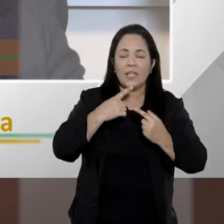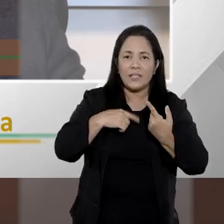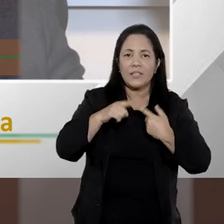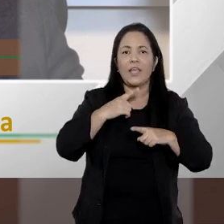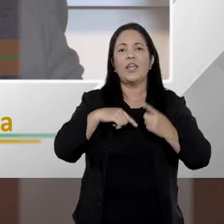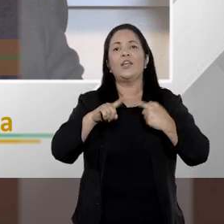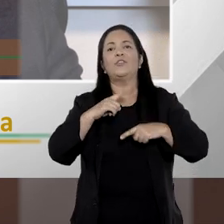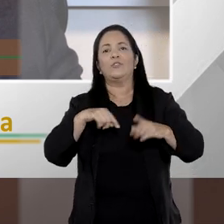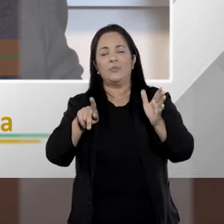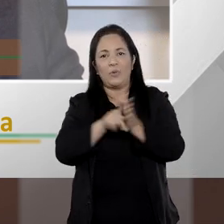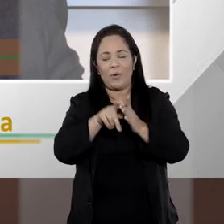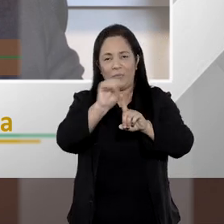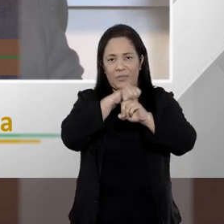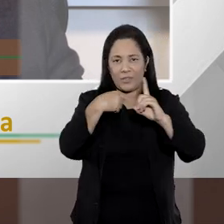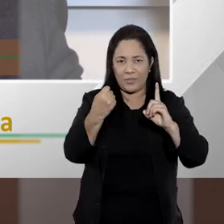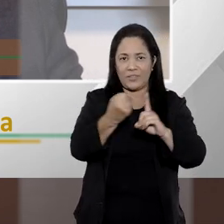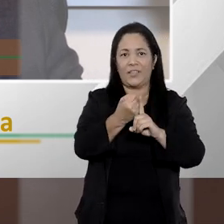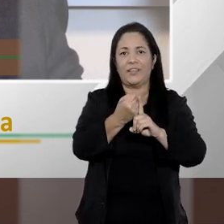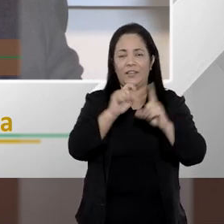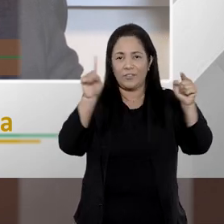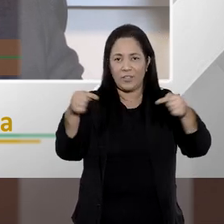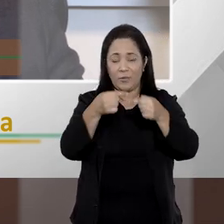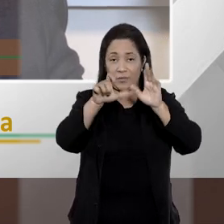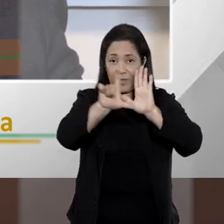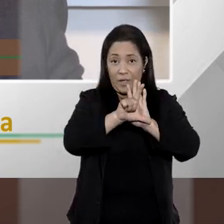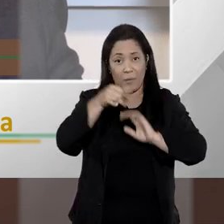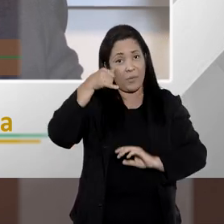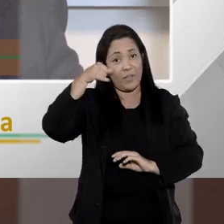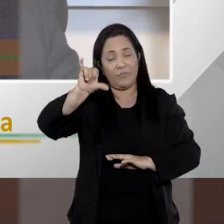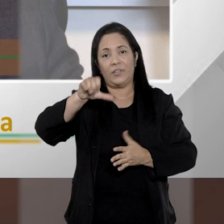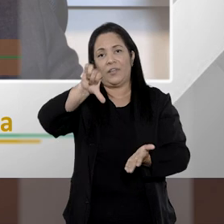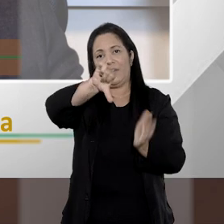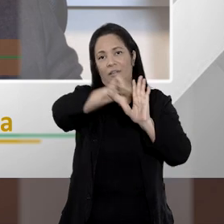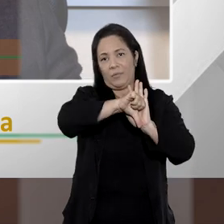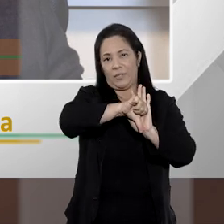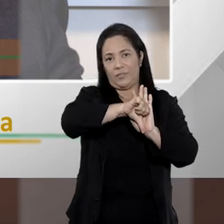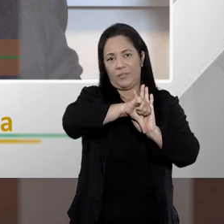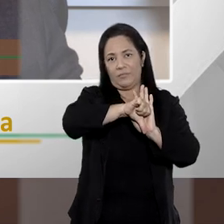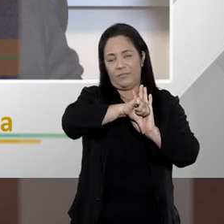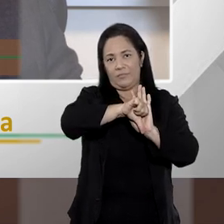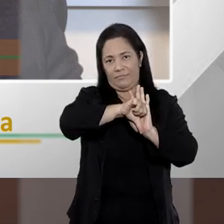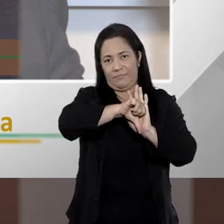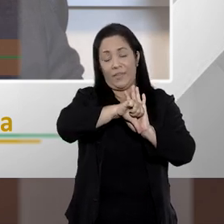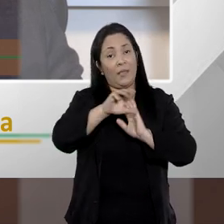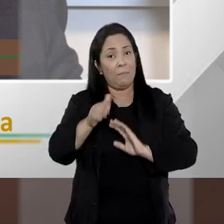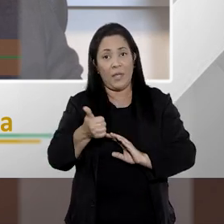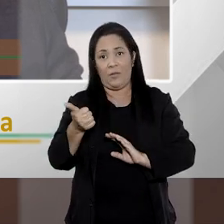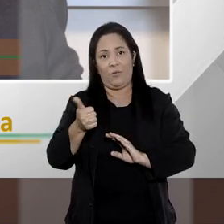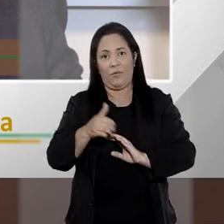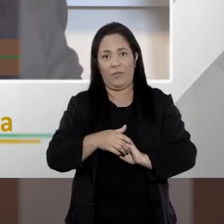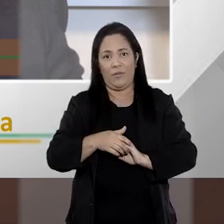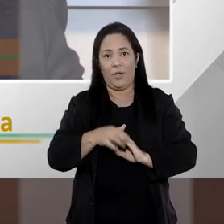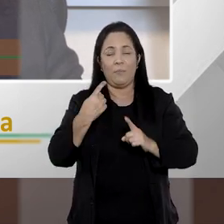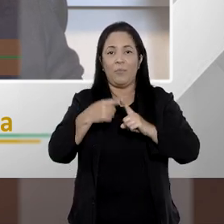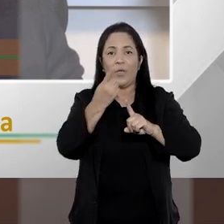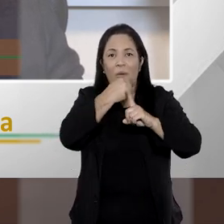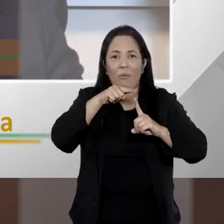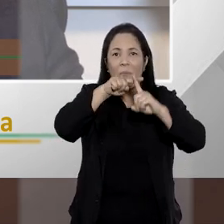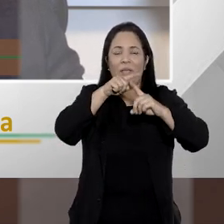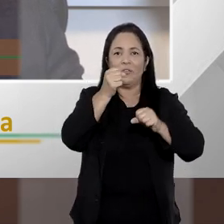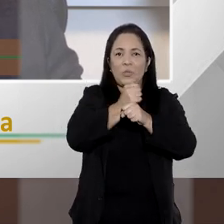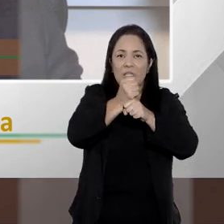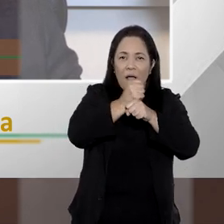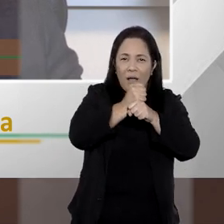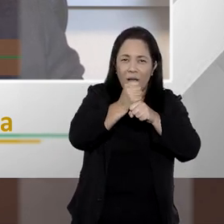Constituição, geram efeitos muito mais eficazes de prevenção da criminalidade do que o aumento da pena ou, eventualmente, a retirada